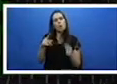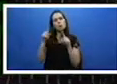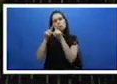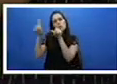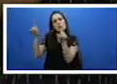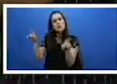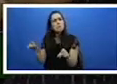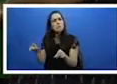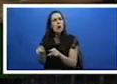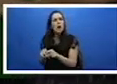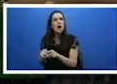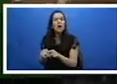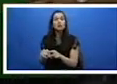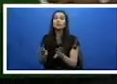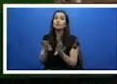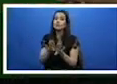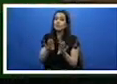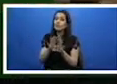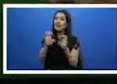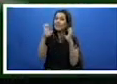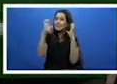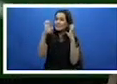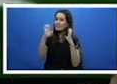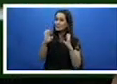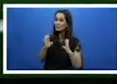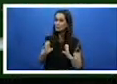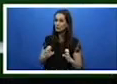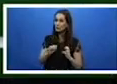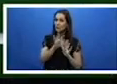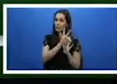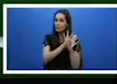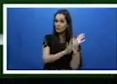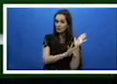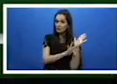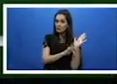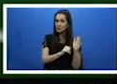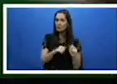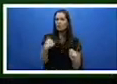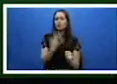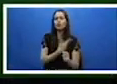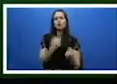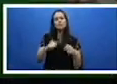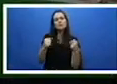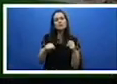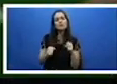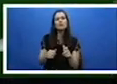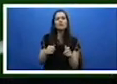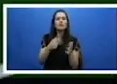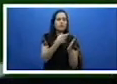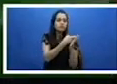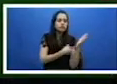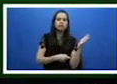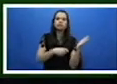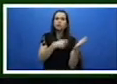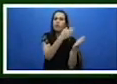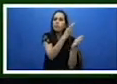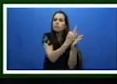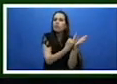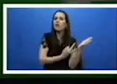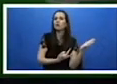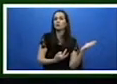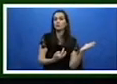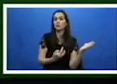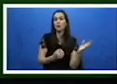com estrutura. Então, nós precisamos, né, reconhecer e também saber produzir, tá? Tanto